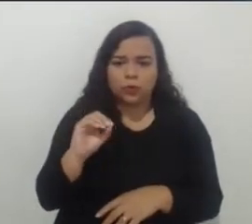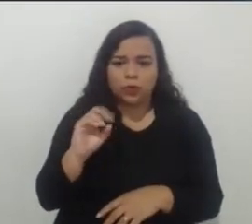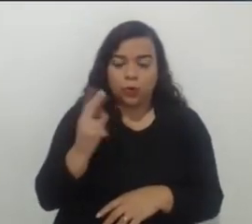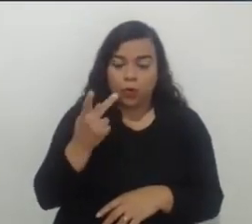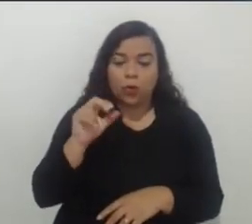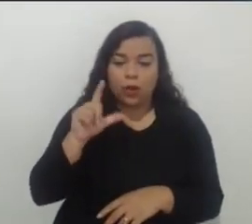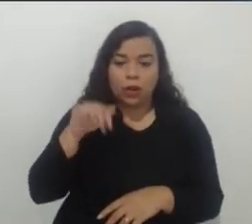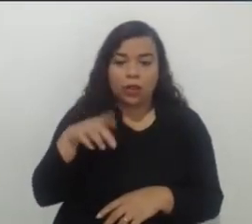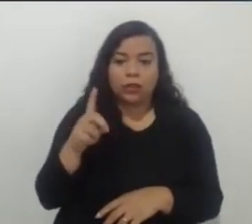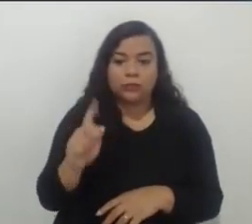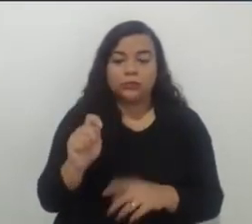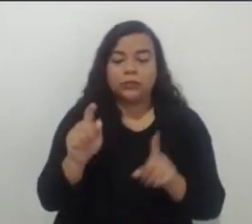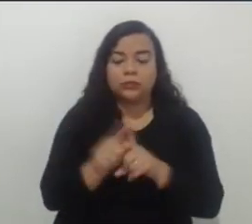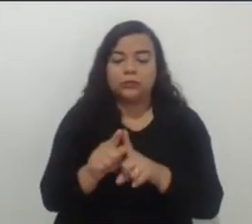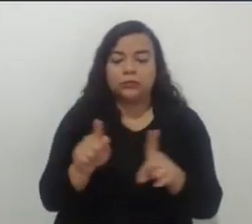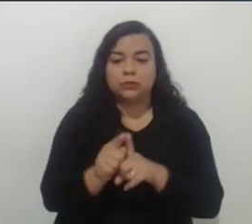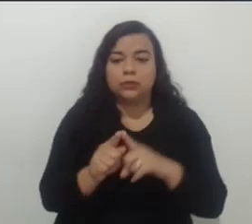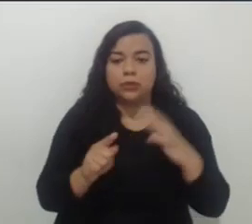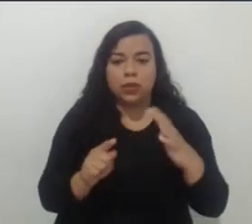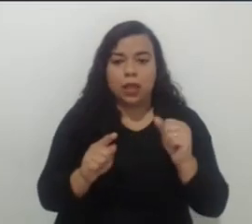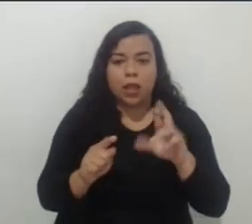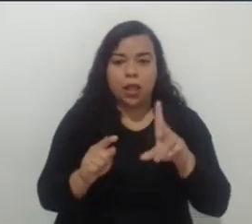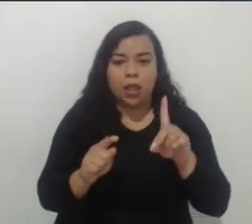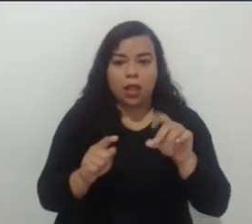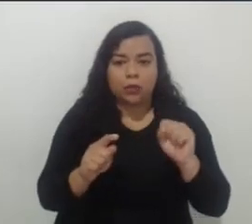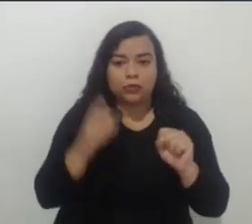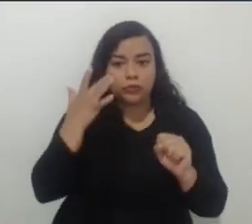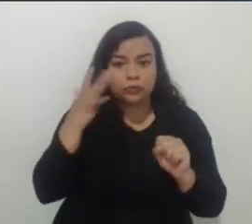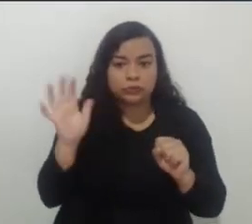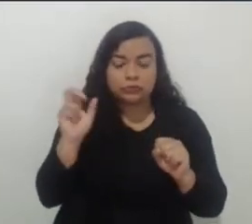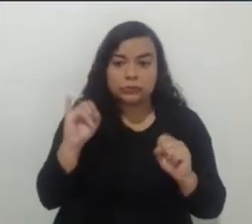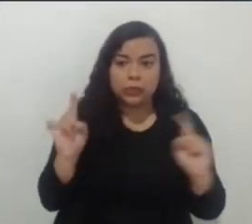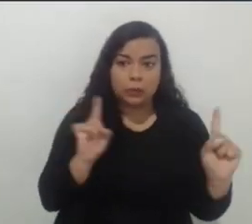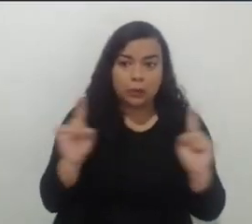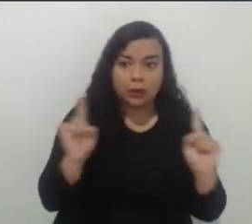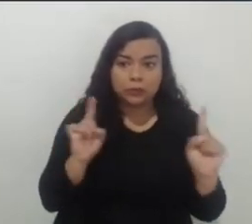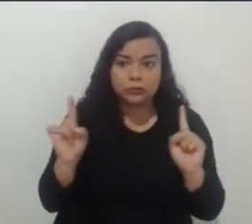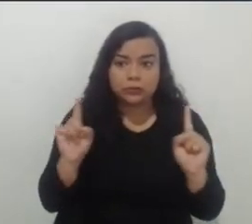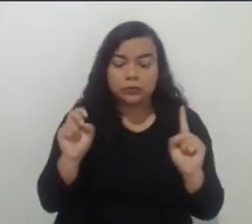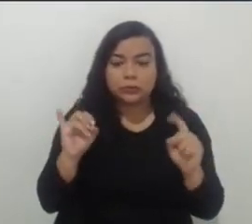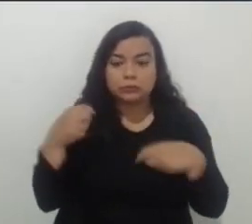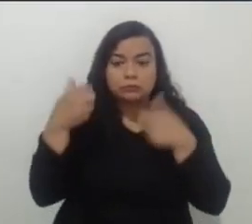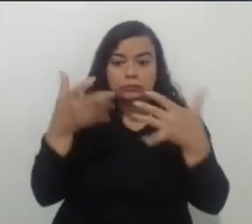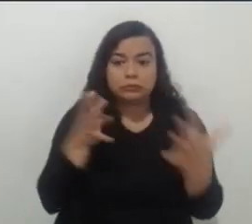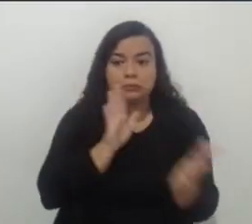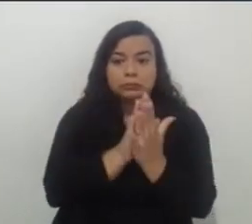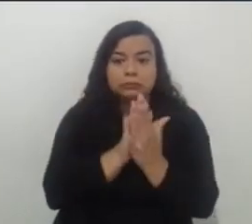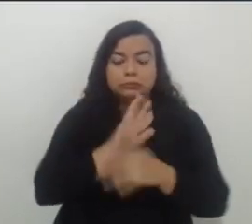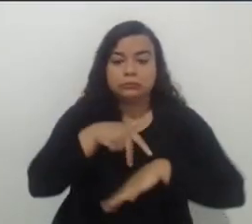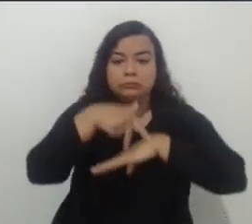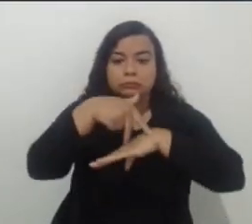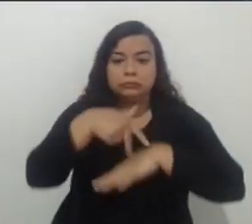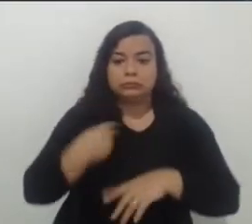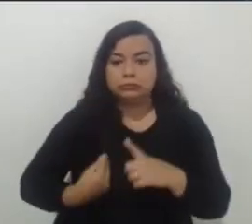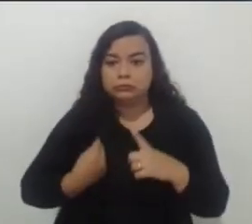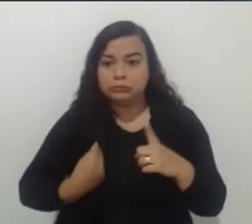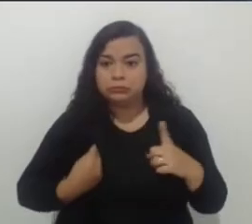de Moura Lino. Não sei qual dos dois é para a sustentação oral, estão na